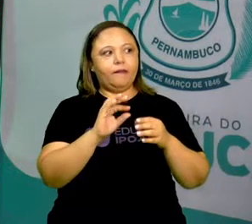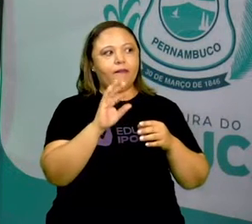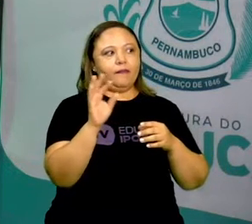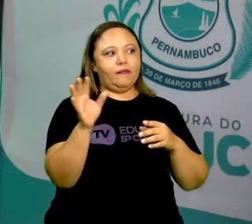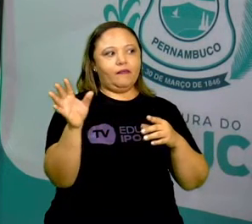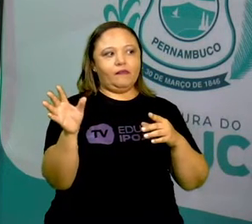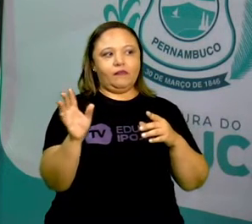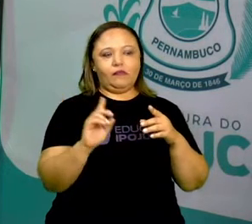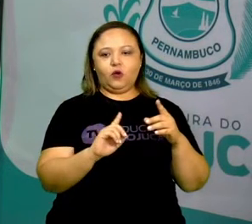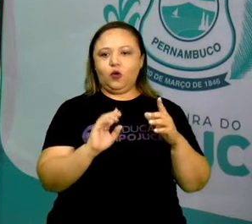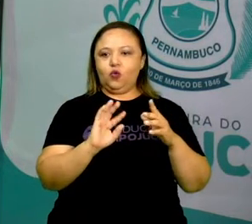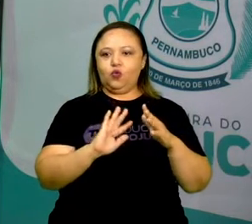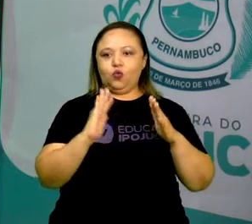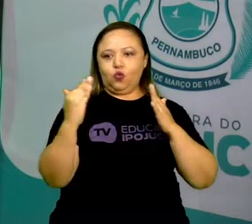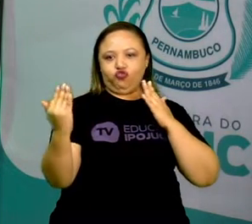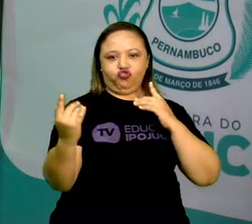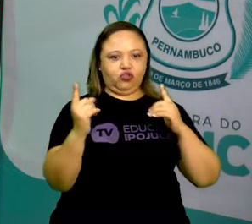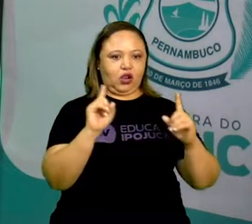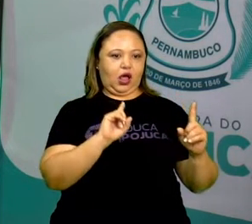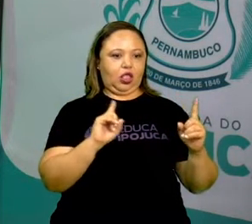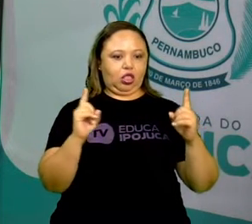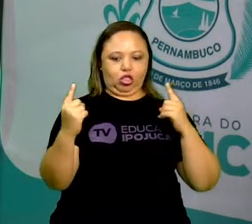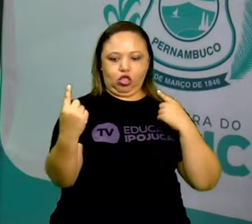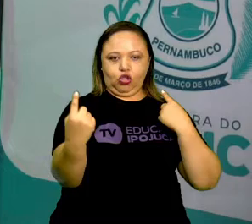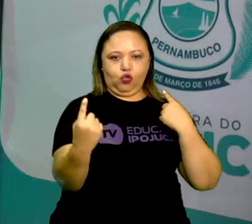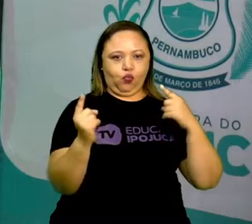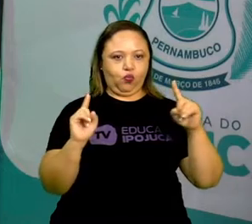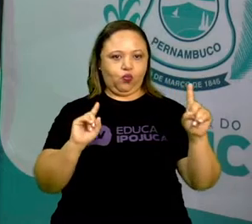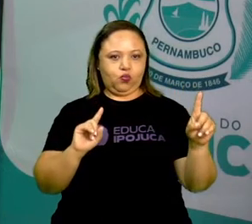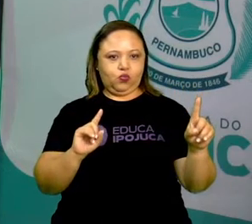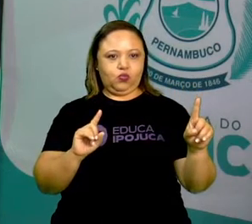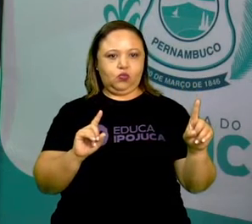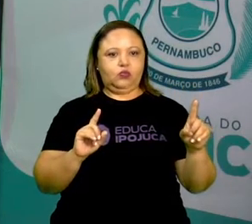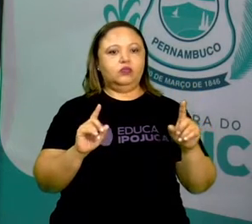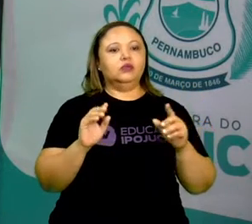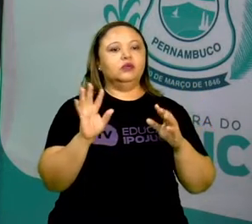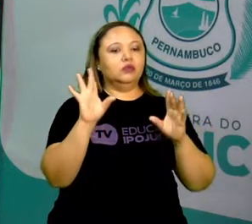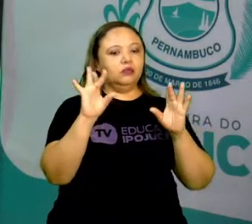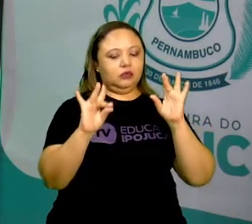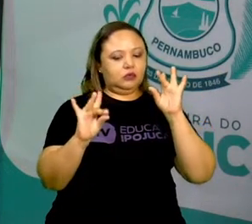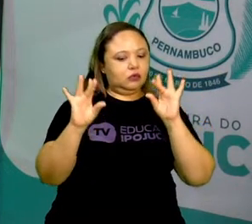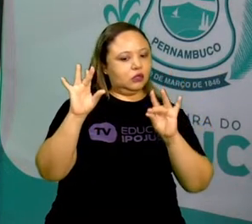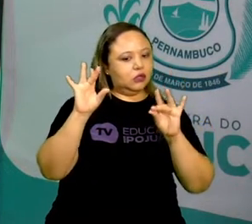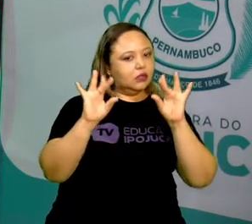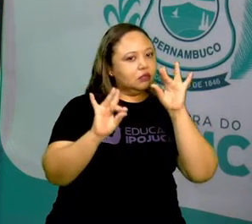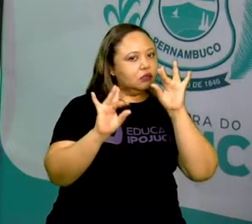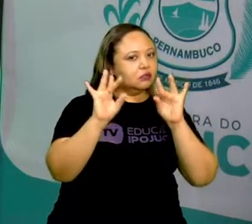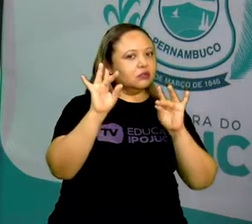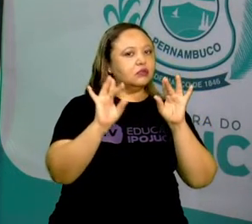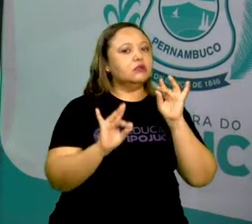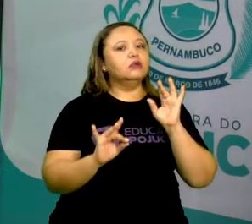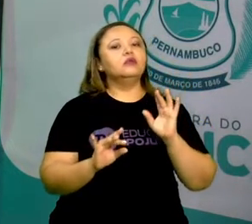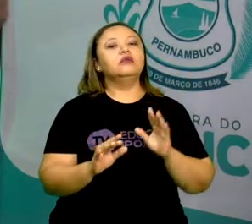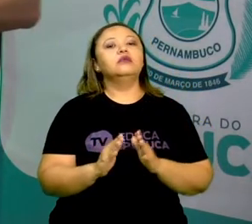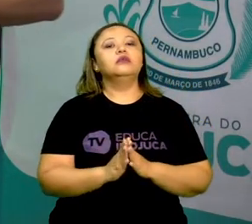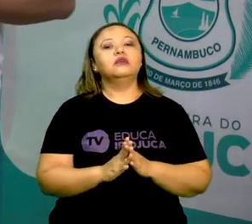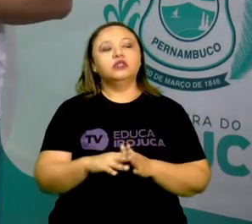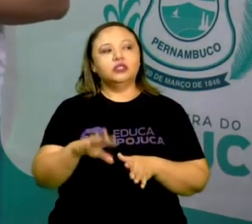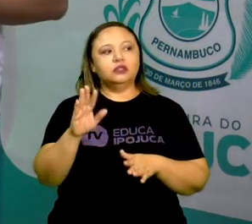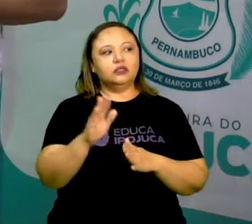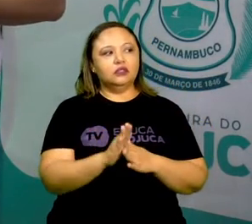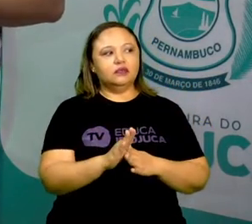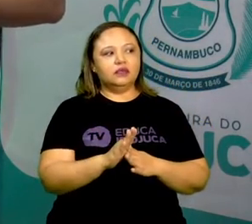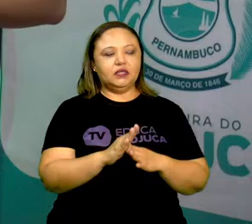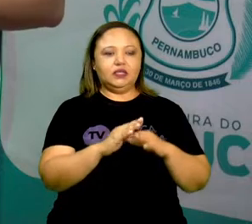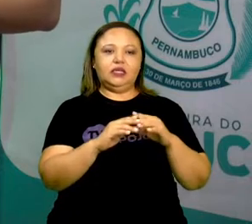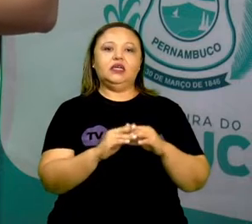ó com as laterais os lados da pirâmide e quando forem colados nós temos a base os lados